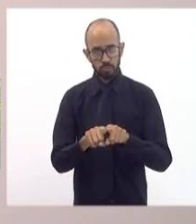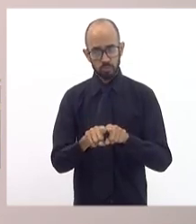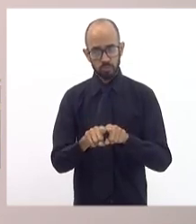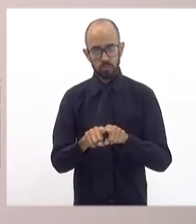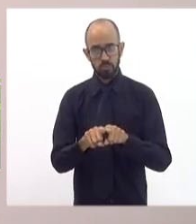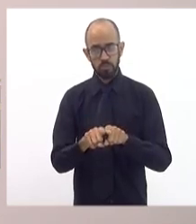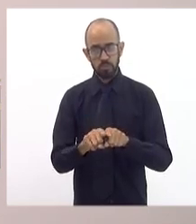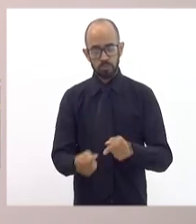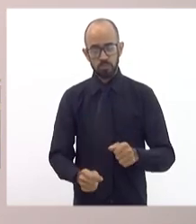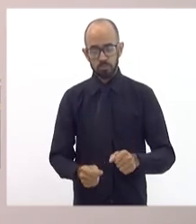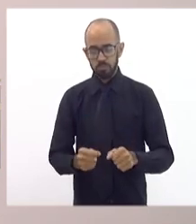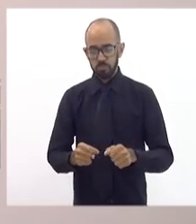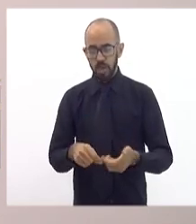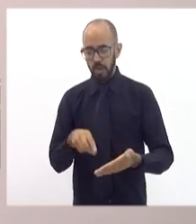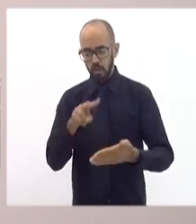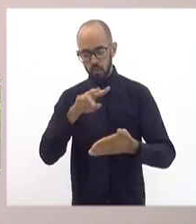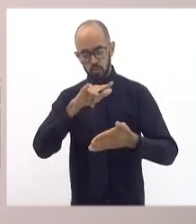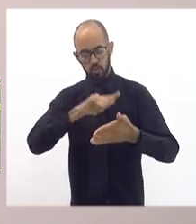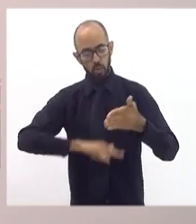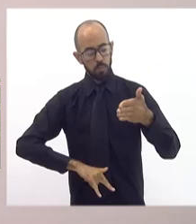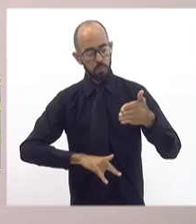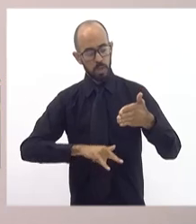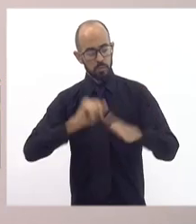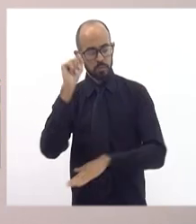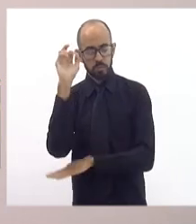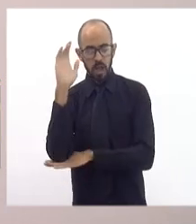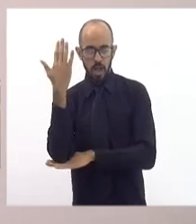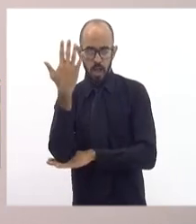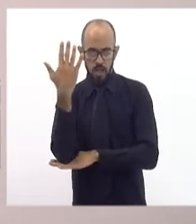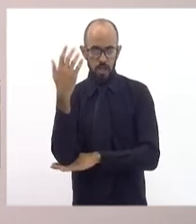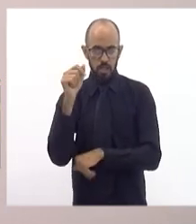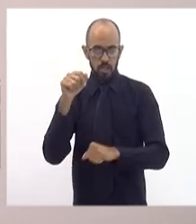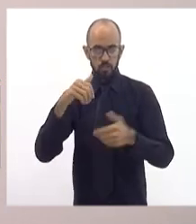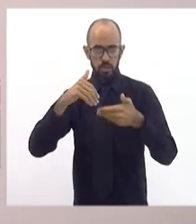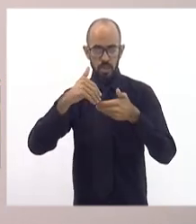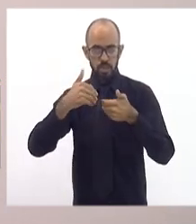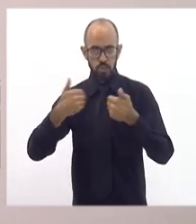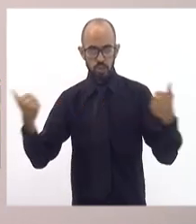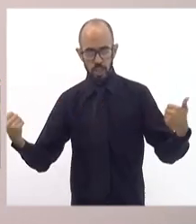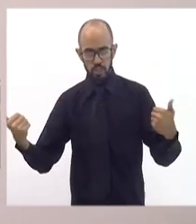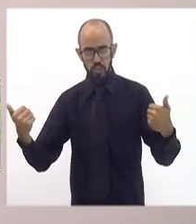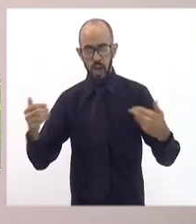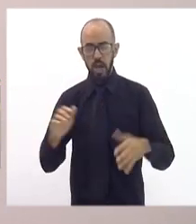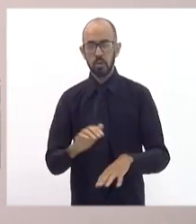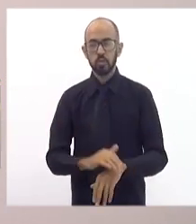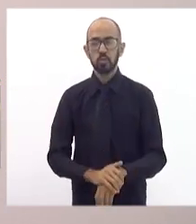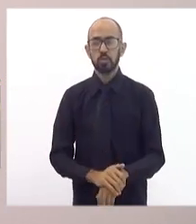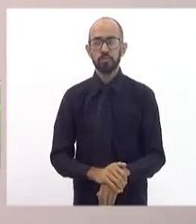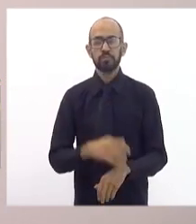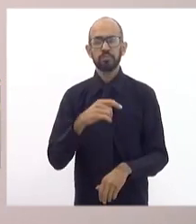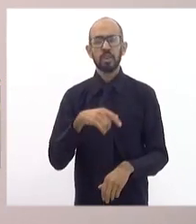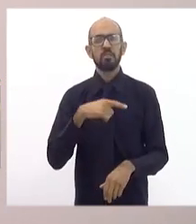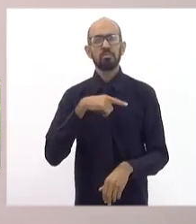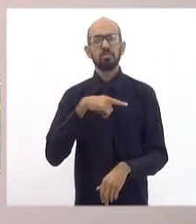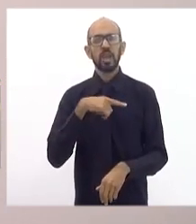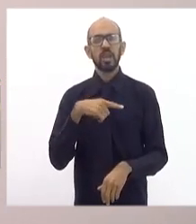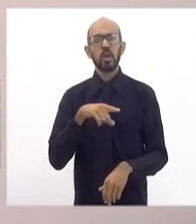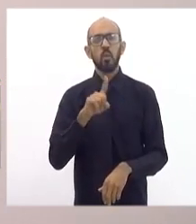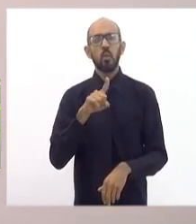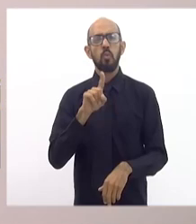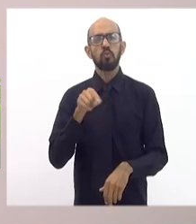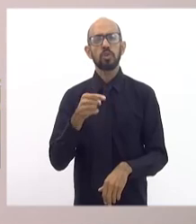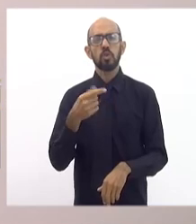da área que vai ser suprimida Foi aí que Foi verificado que tinha 11.1.2 hectares de manguezal